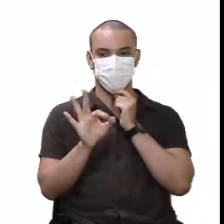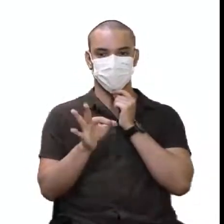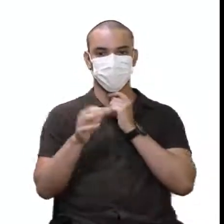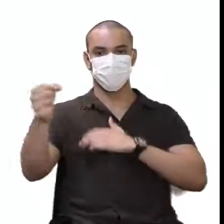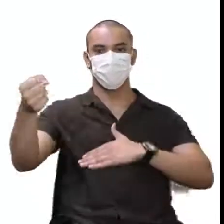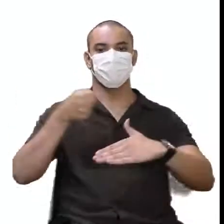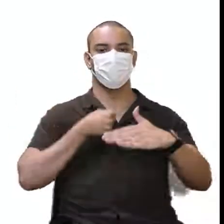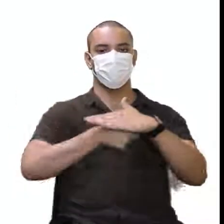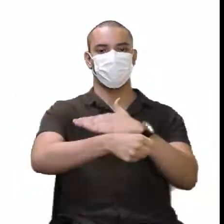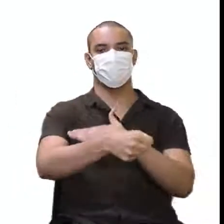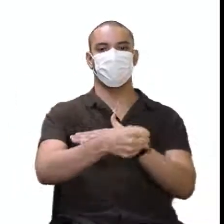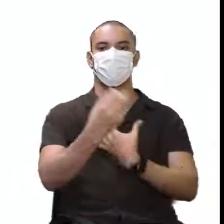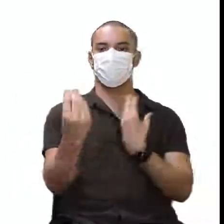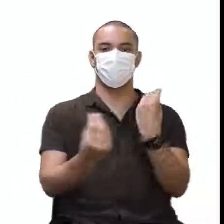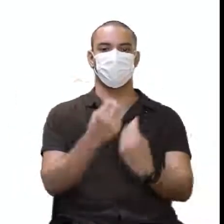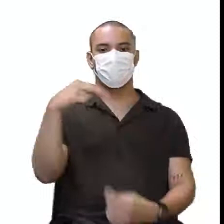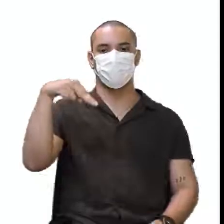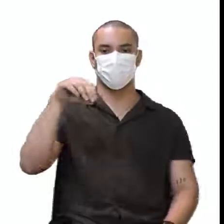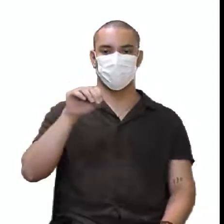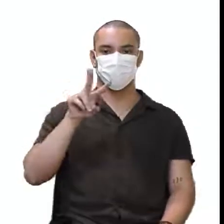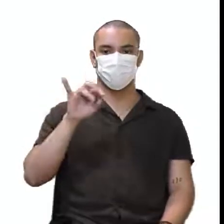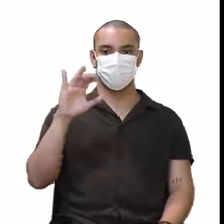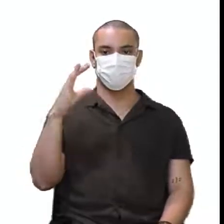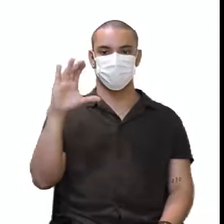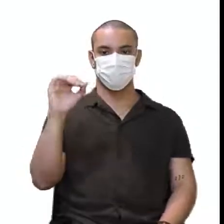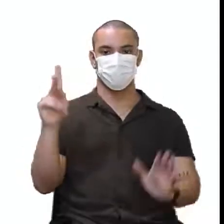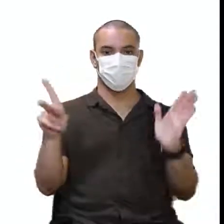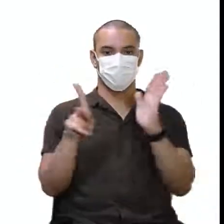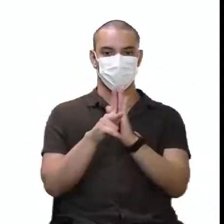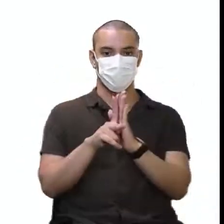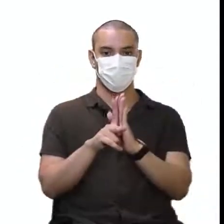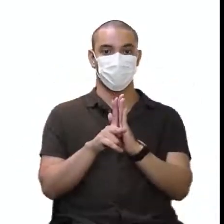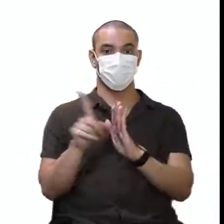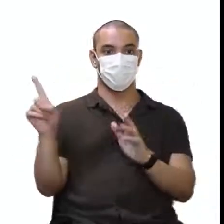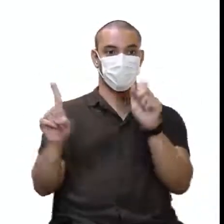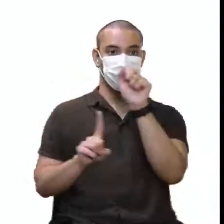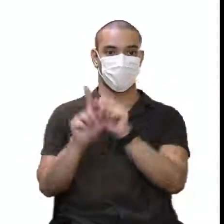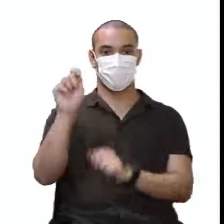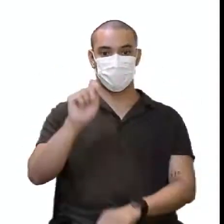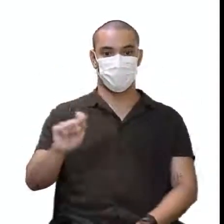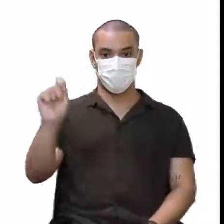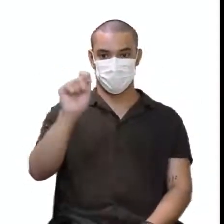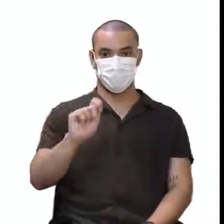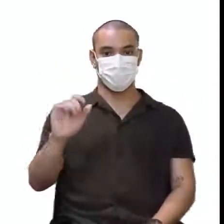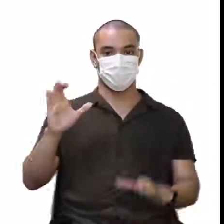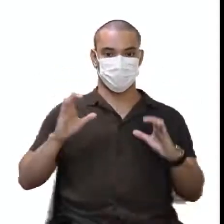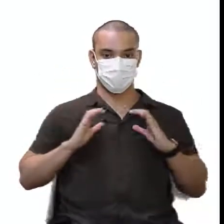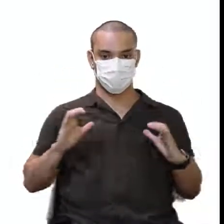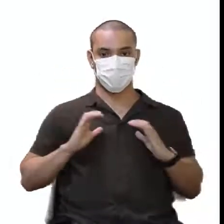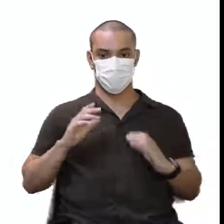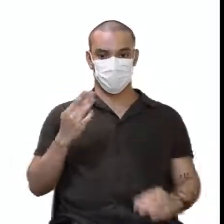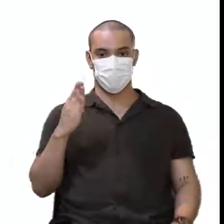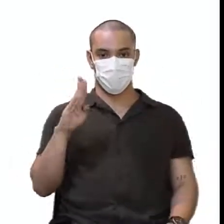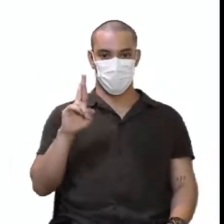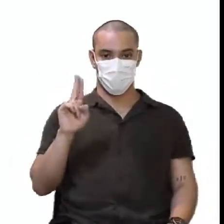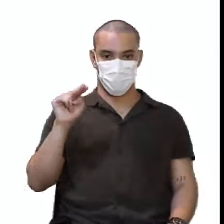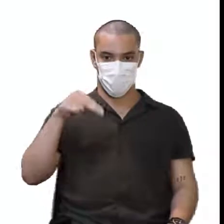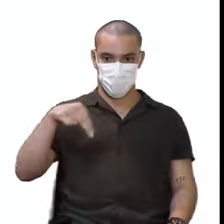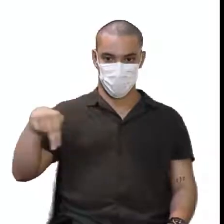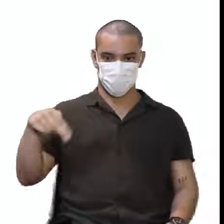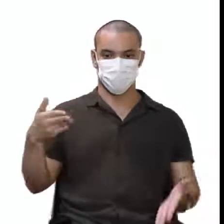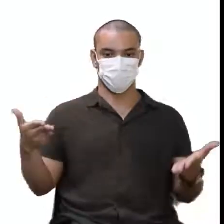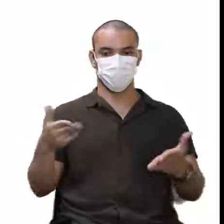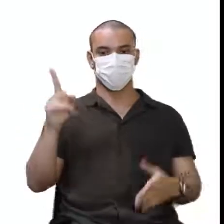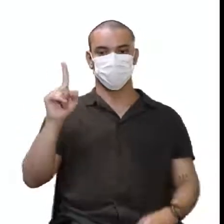1843, ingressou como noviço no mosteiro de Agostiniano, na cidade de Brno, hoje a